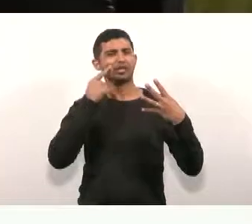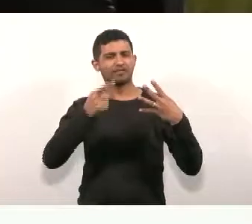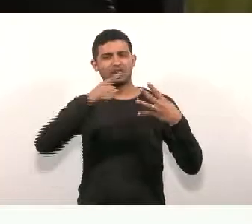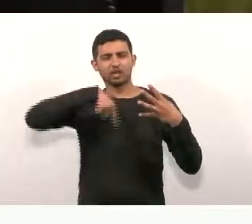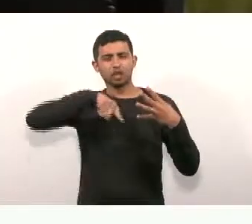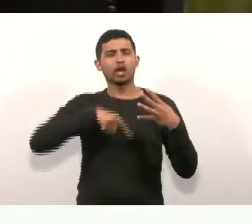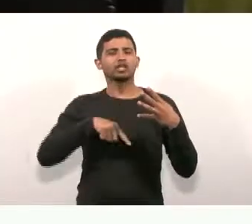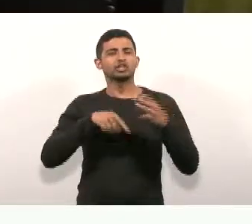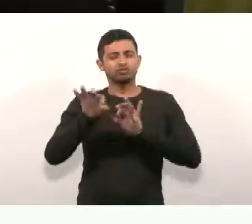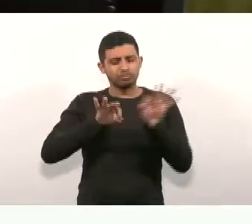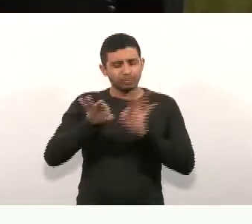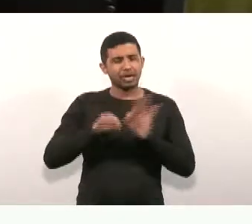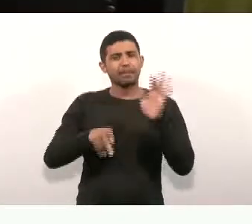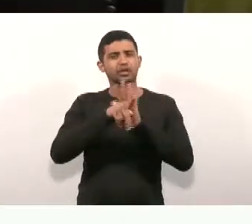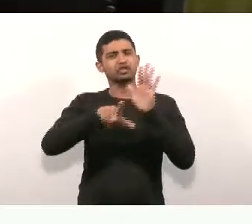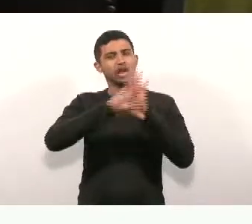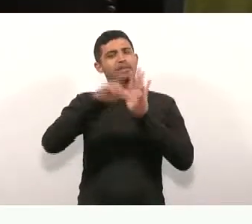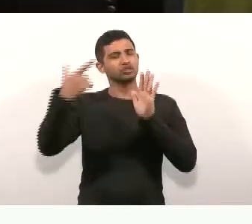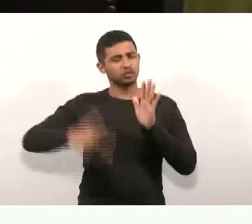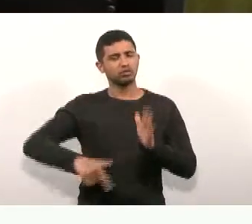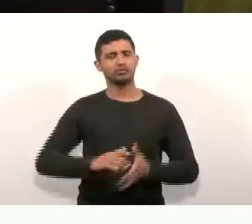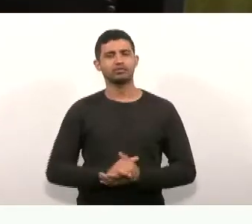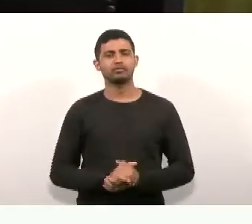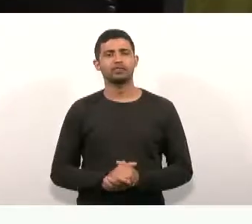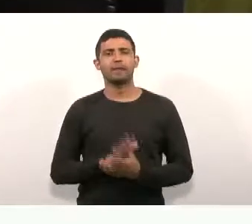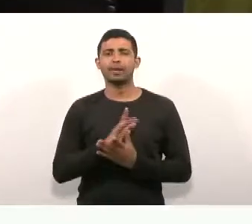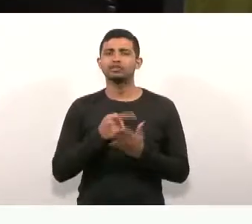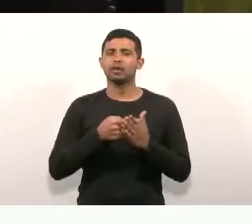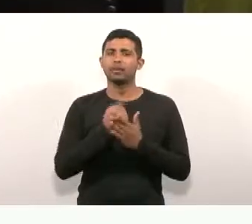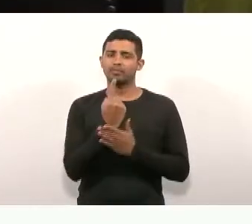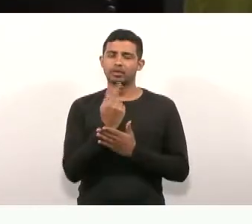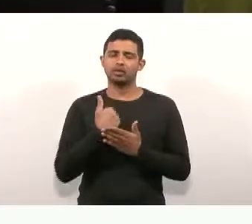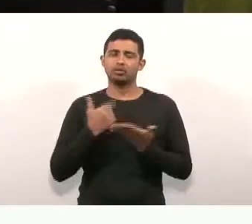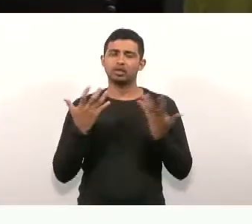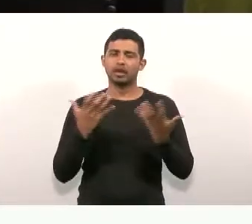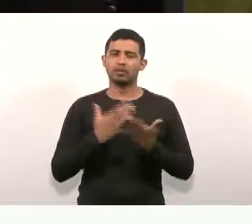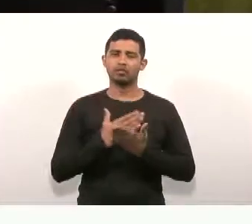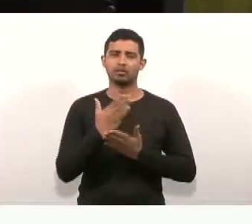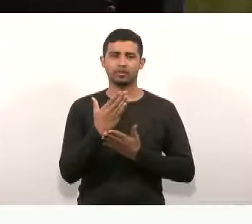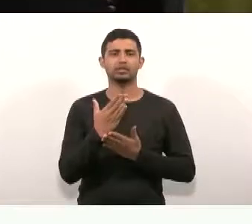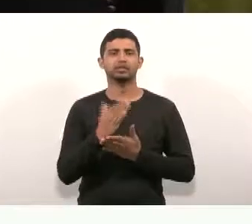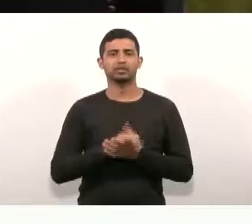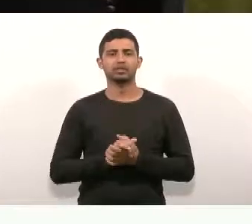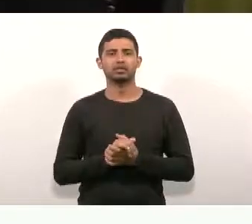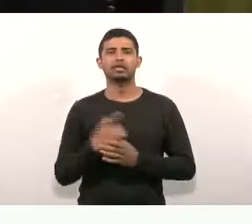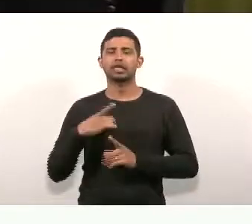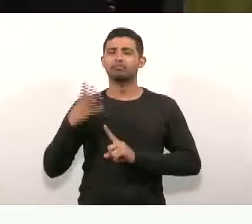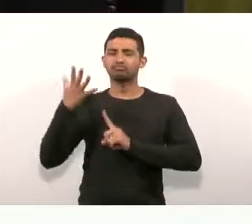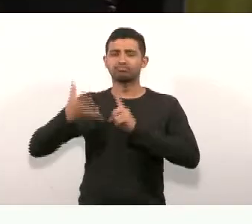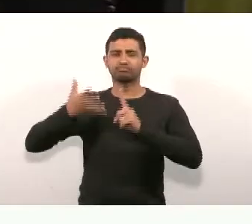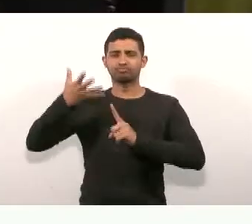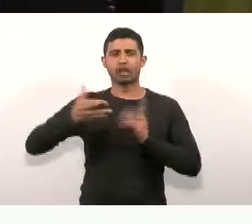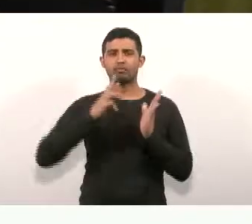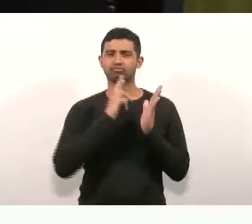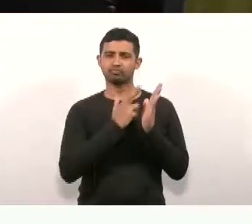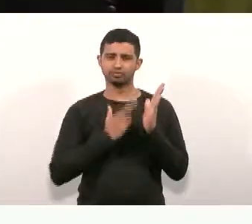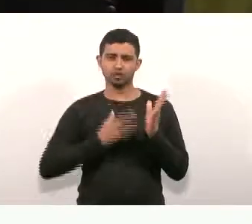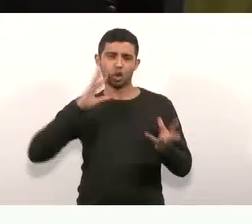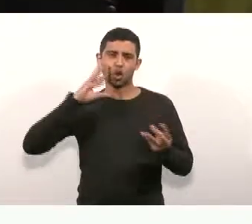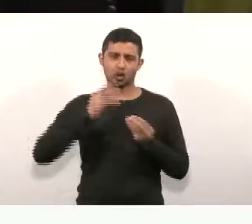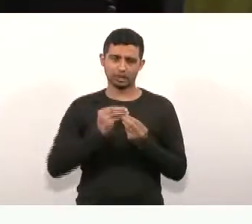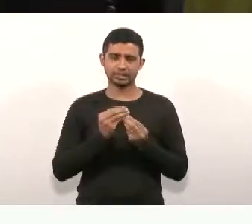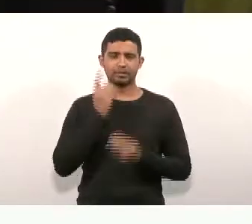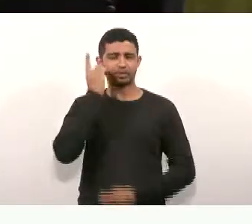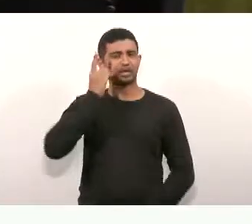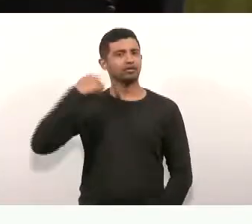projetos de lei. Mas, primeiro, eu queria começar seguindo com a apresentação do relatório conclusivo, deputado